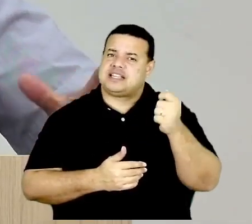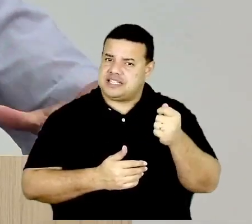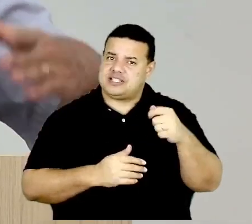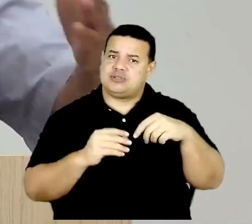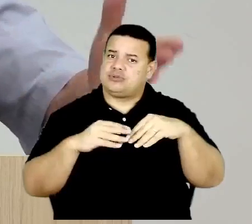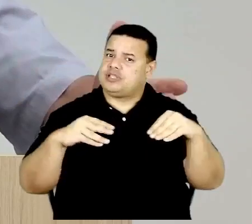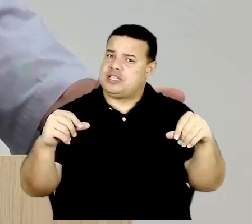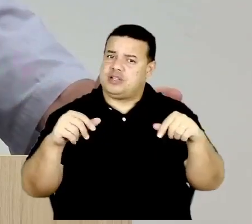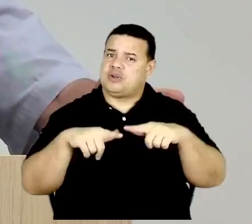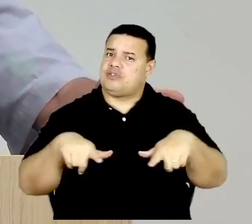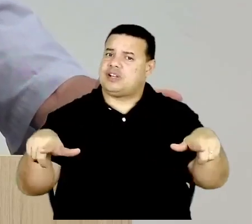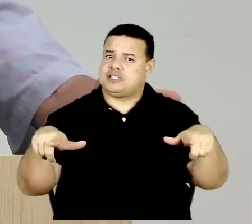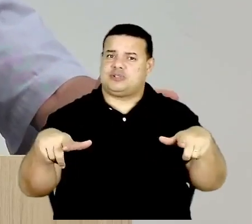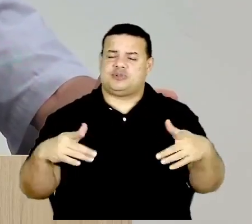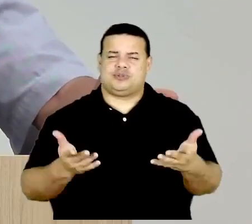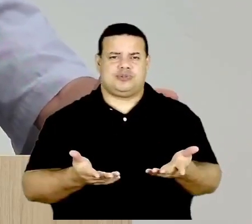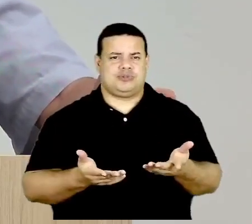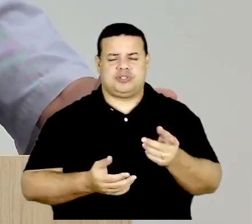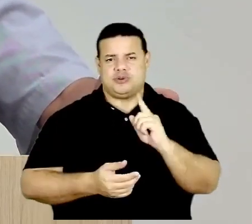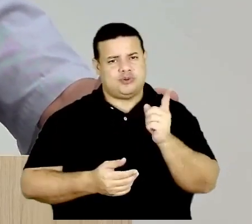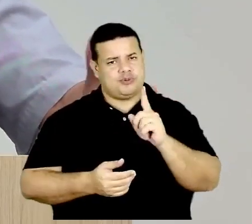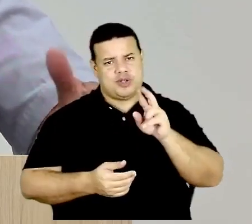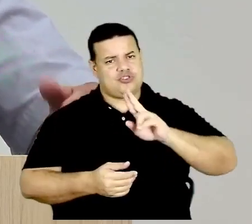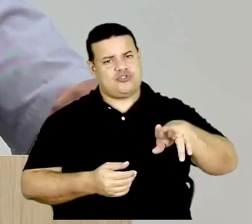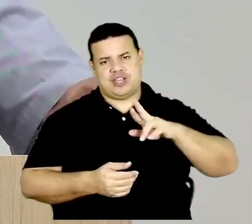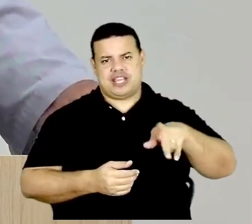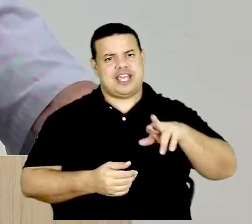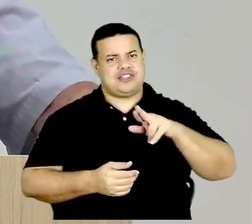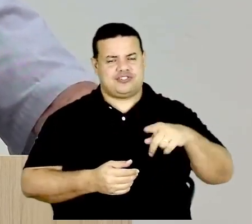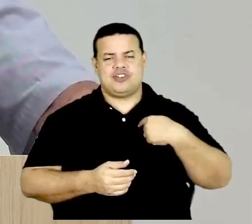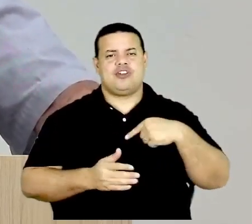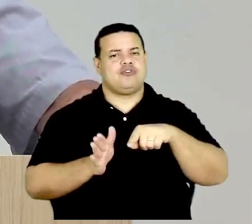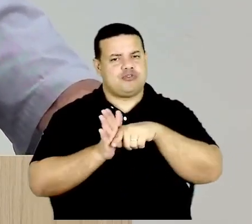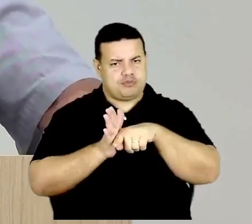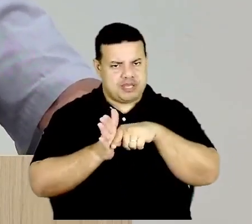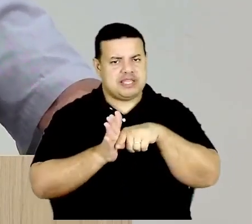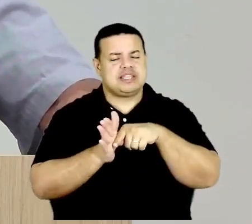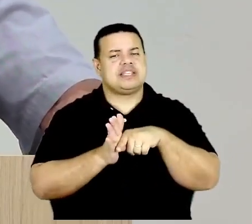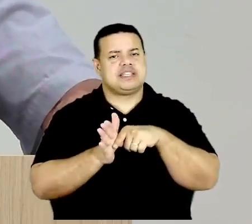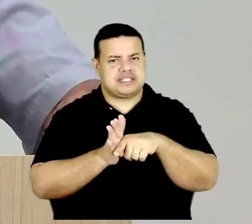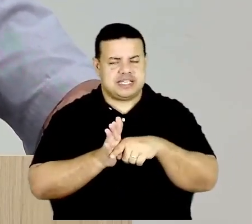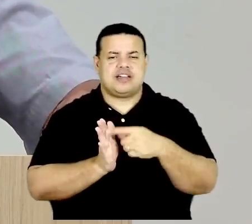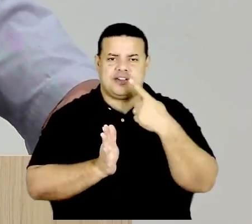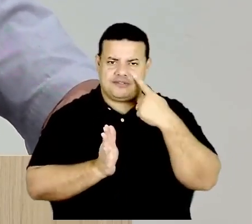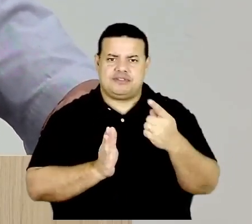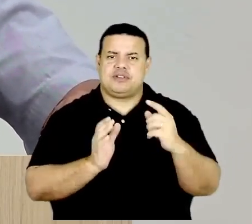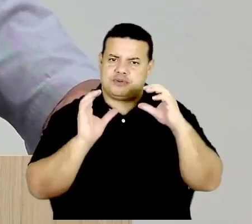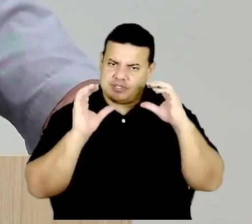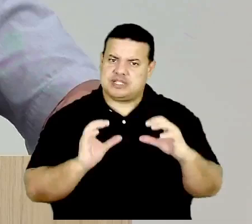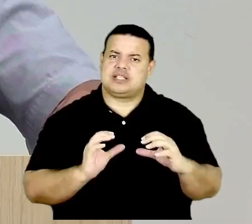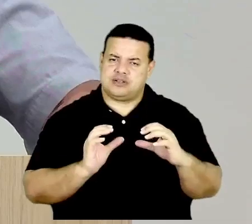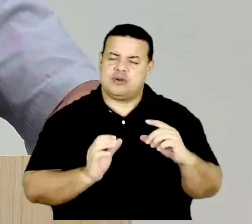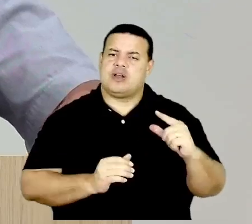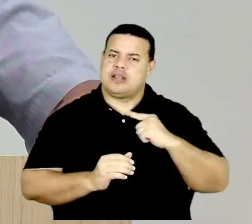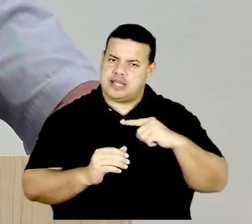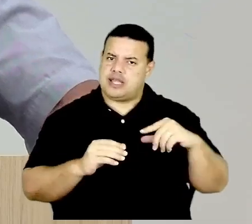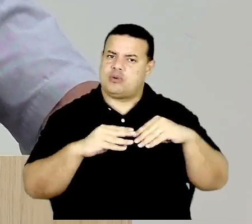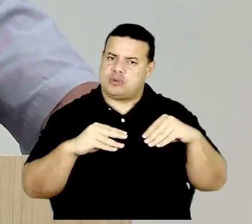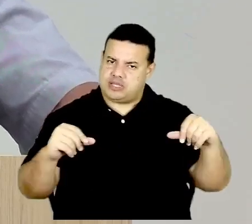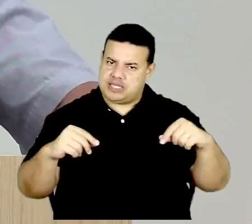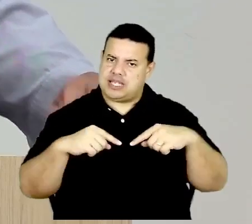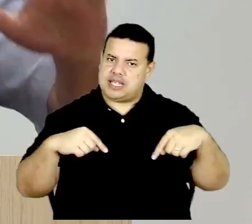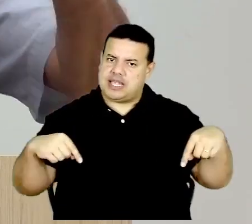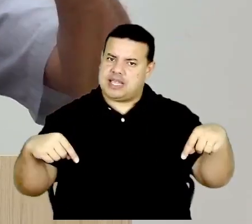Na verdade não é isso. Eu fui pesquisar e vi com um cidadão lá, que tem um terreno, ele pagou de